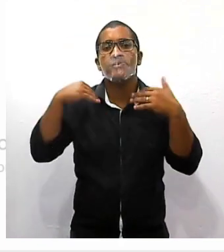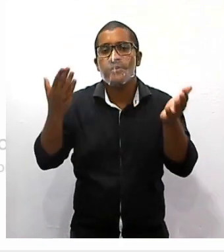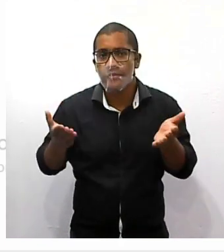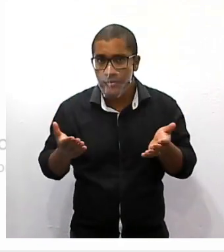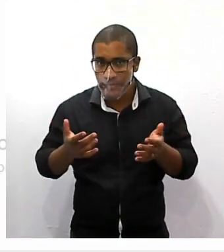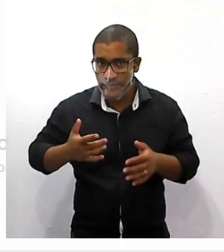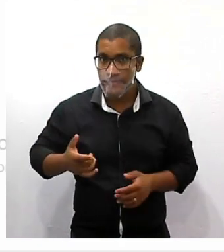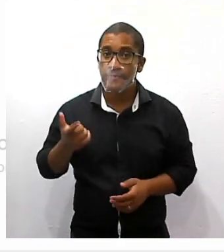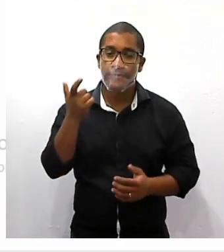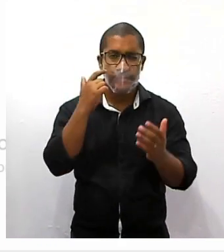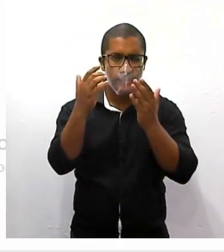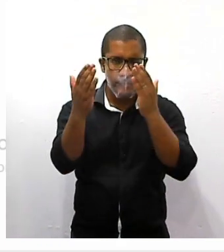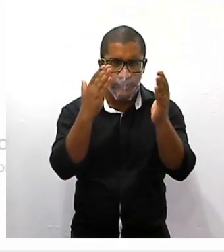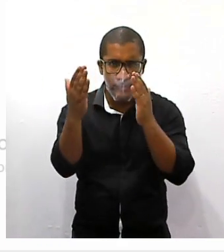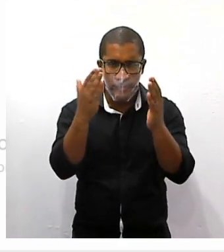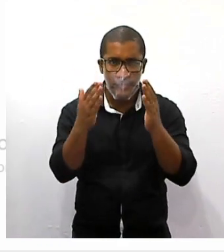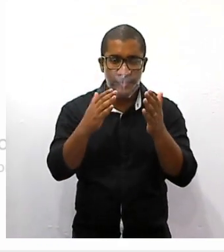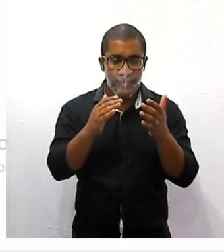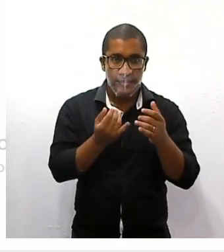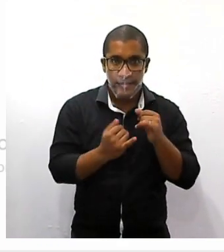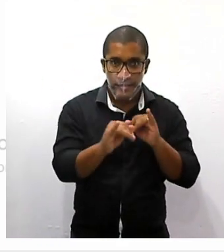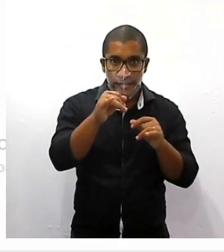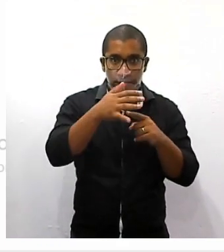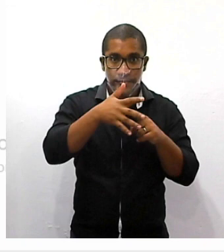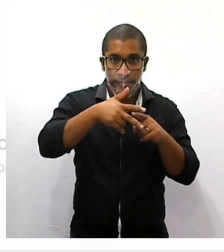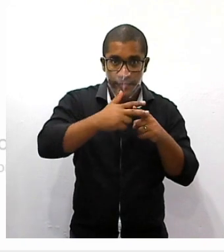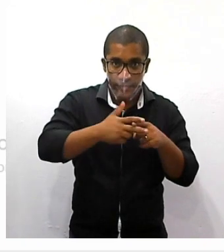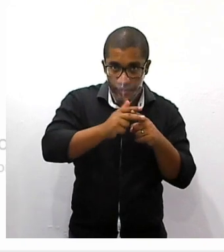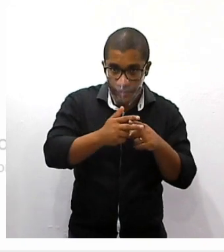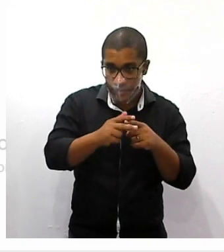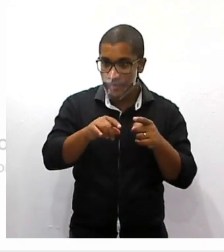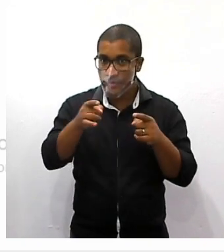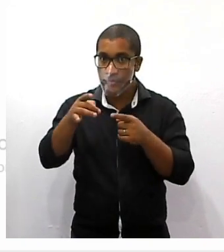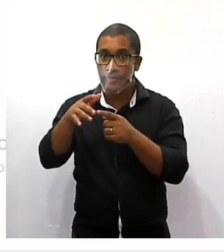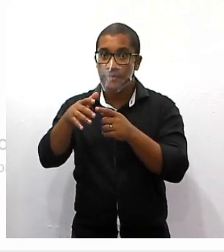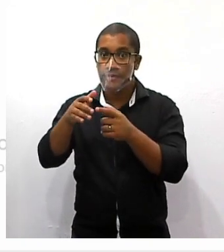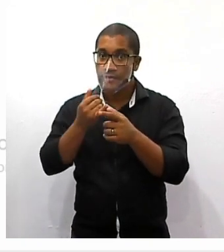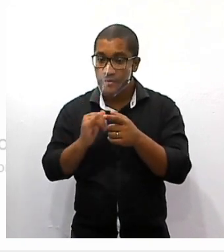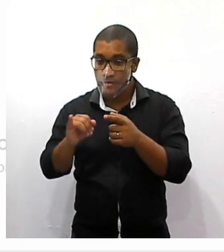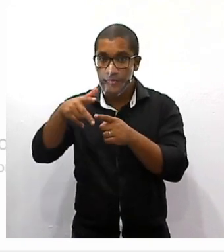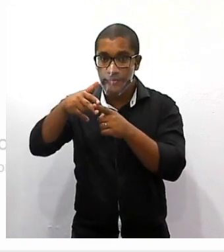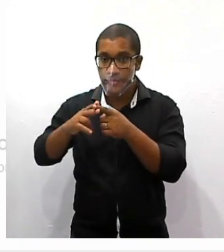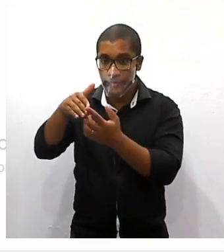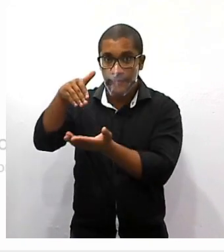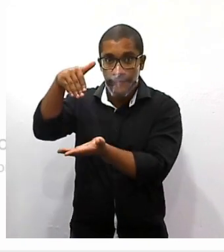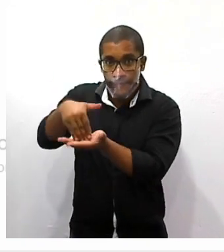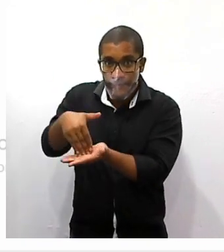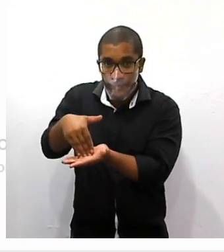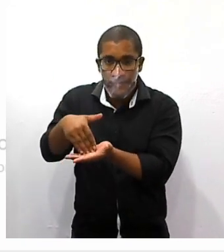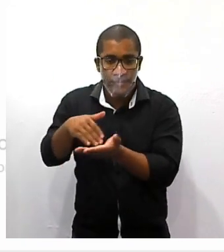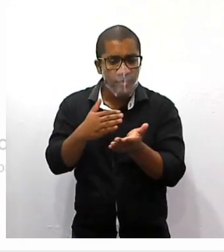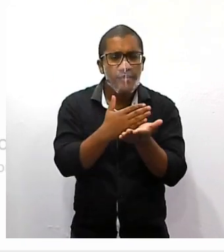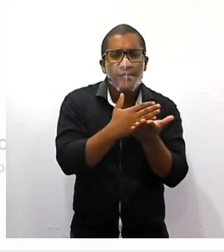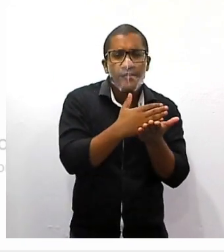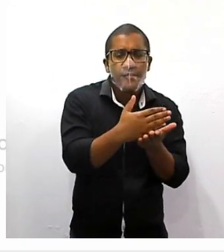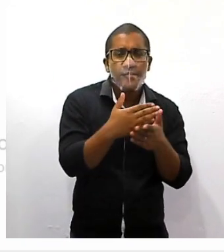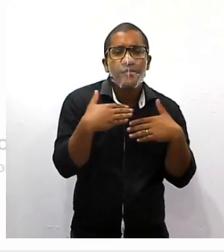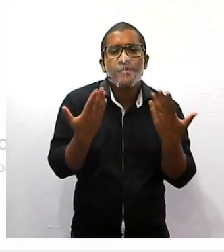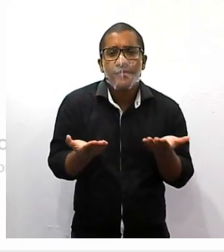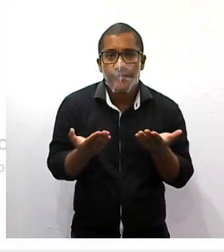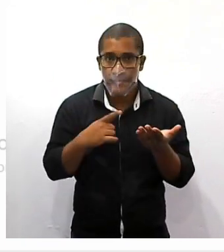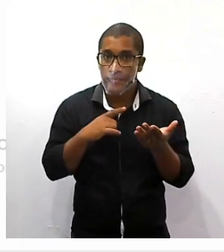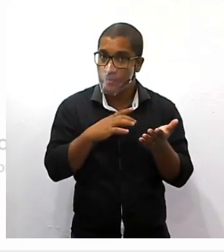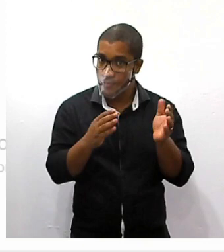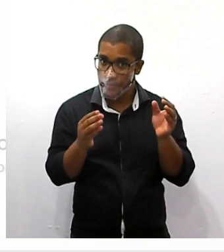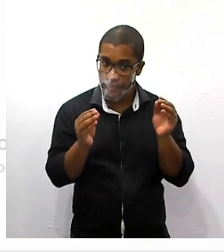lá comparar a energia mecânica do início com a energia mecânica do fim. Qual é a energia mecânica do início? É quando ele